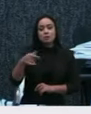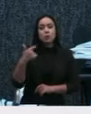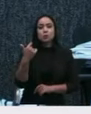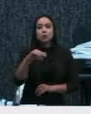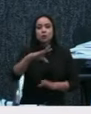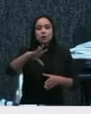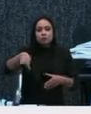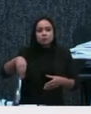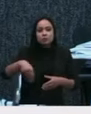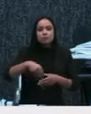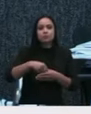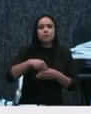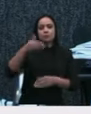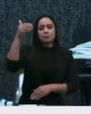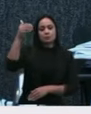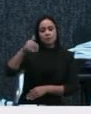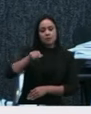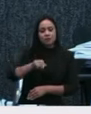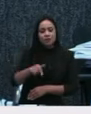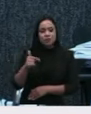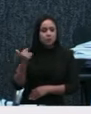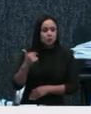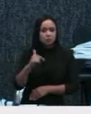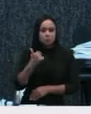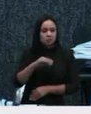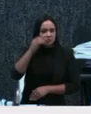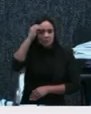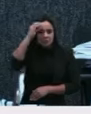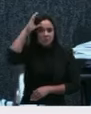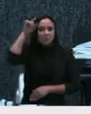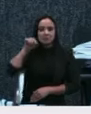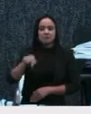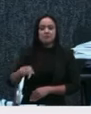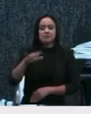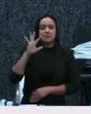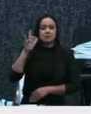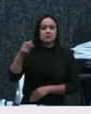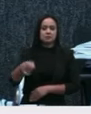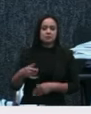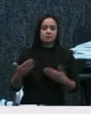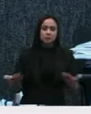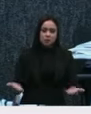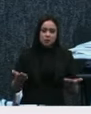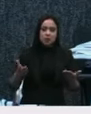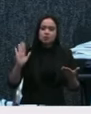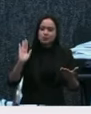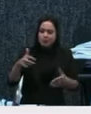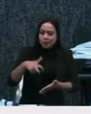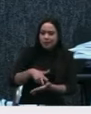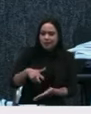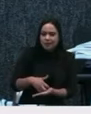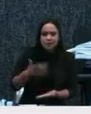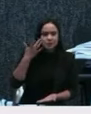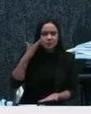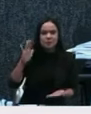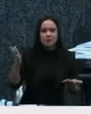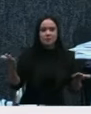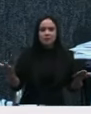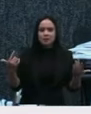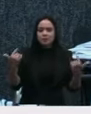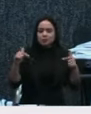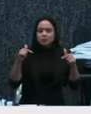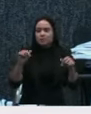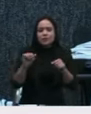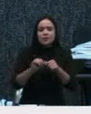constava dos Autos eles não tinham conhecimento dessa decisão portanto estão sendo punidos pelo que não sabiam que não